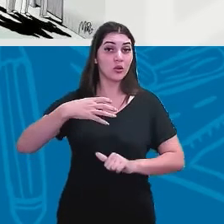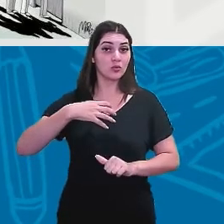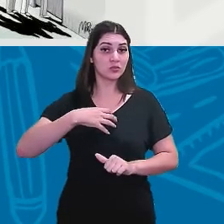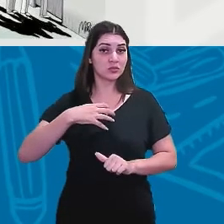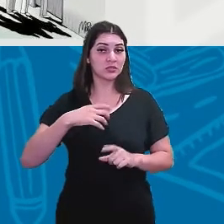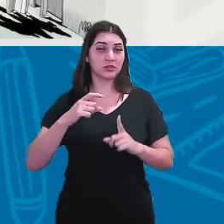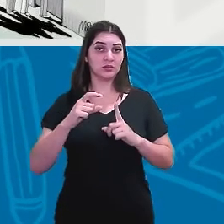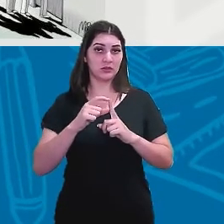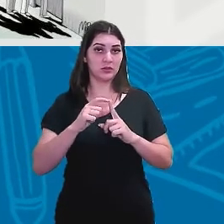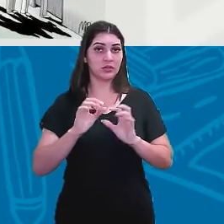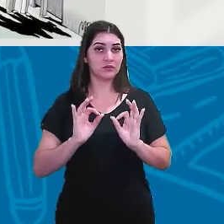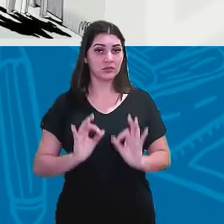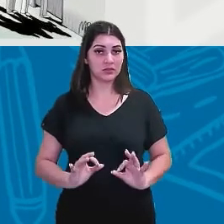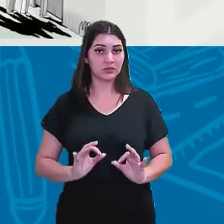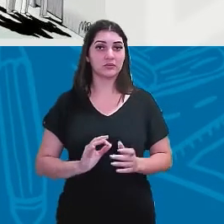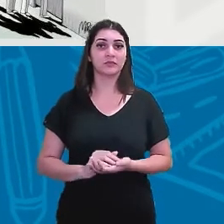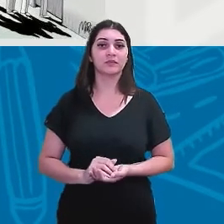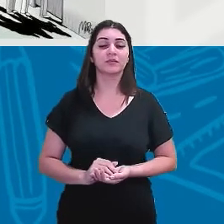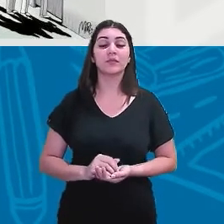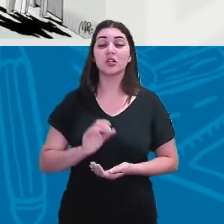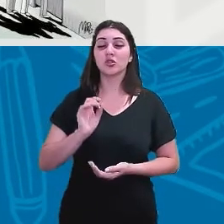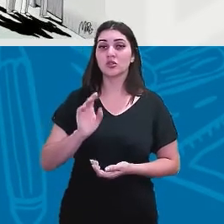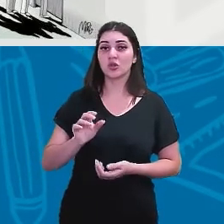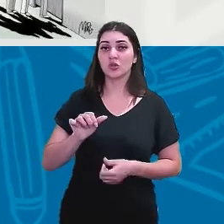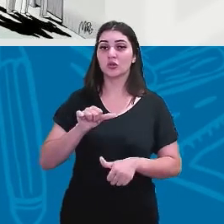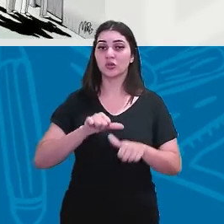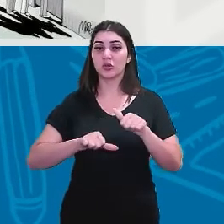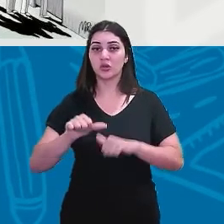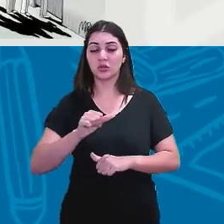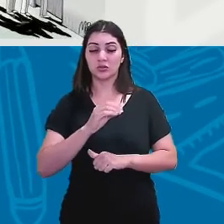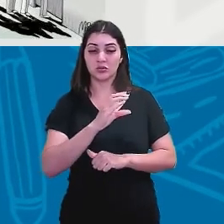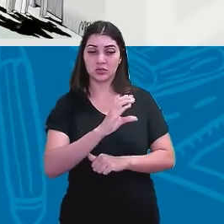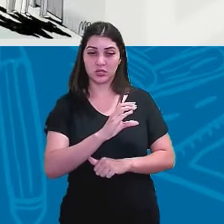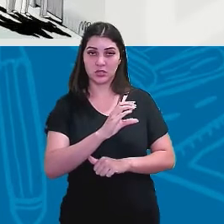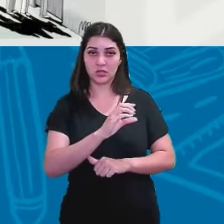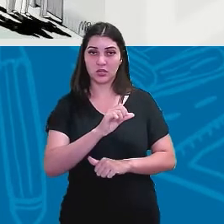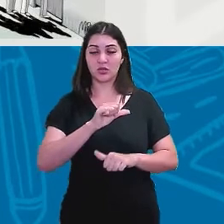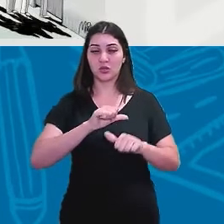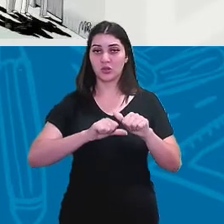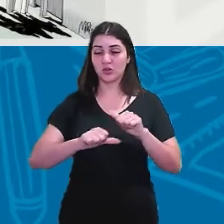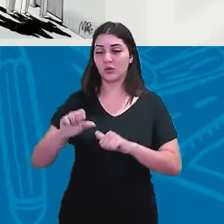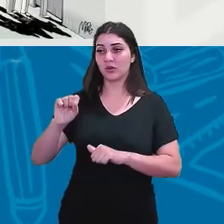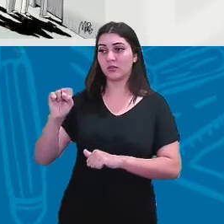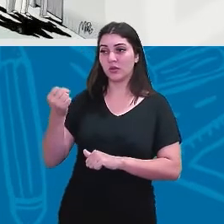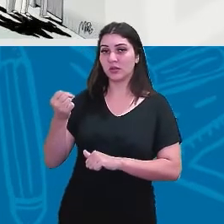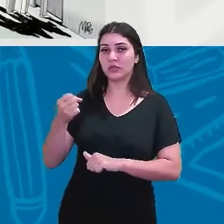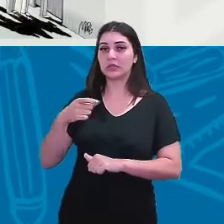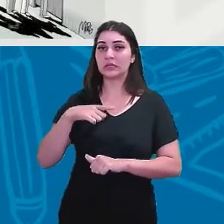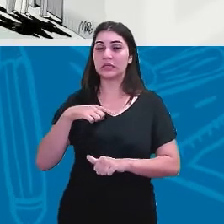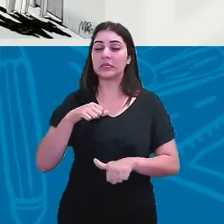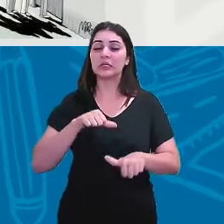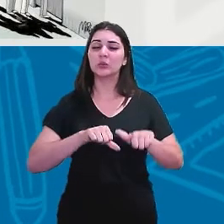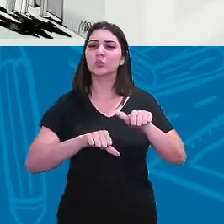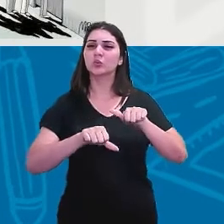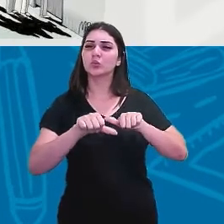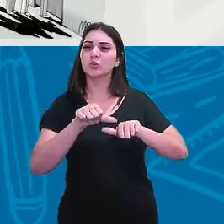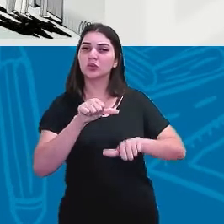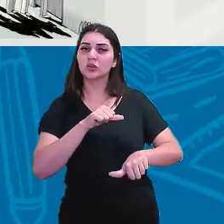não é verdade? Só trocando o C pelo S já acontece o quê? Uma mudança no que eu